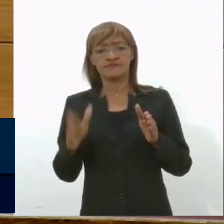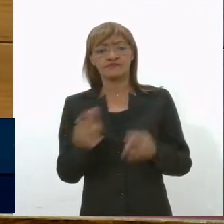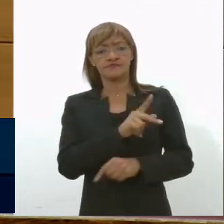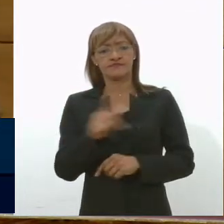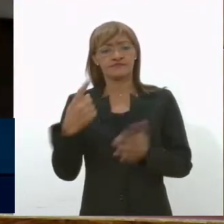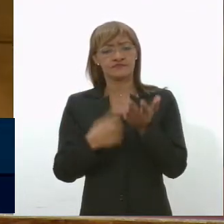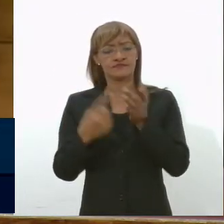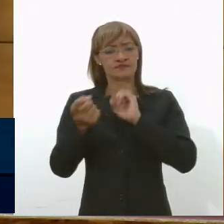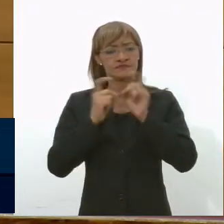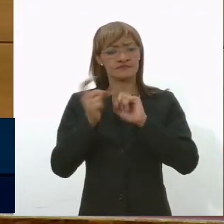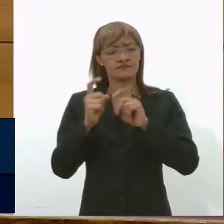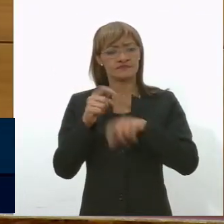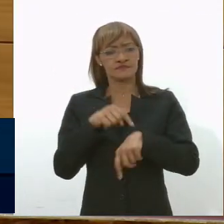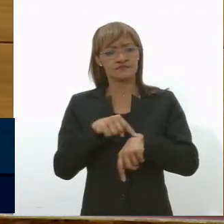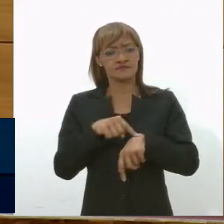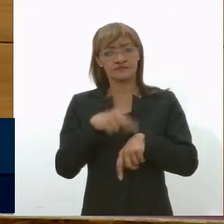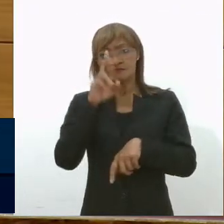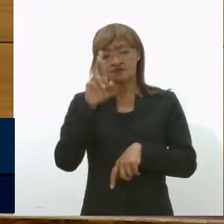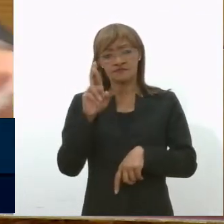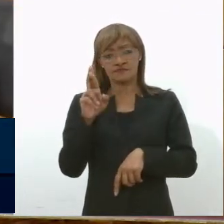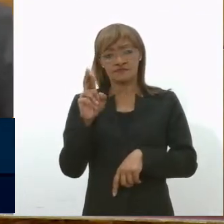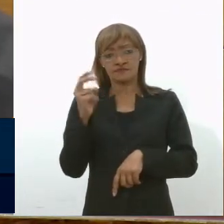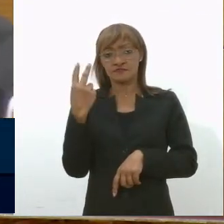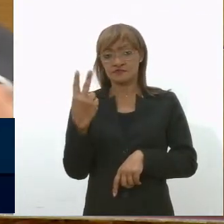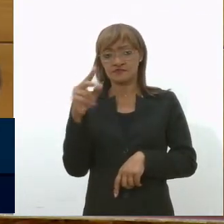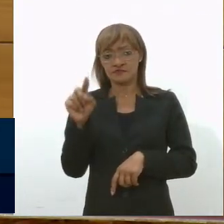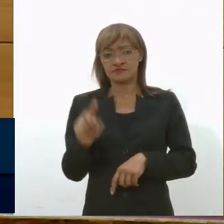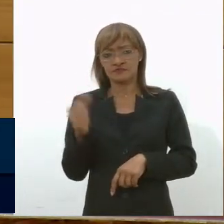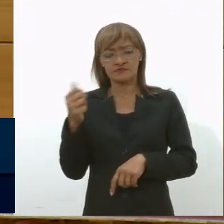extraordinária para as 14 horas e 13 minutos.